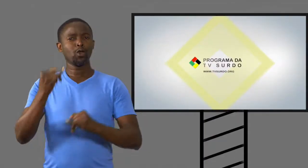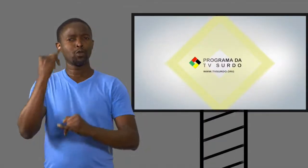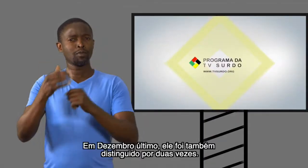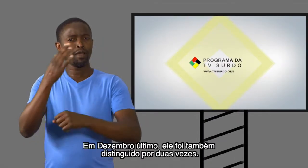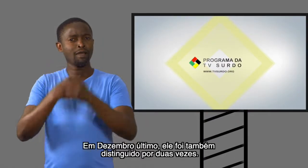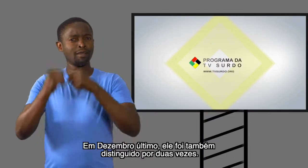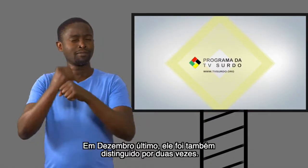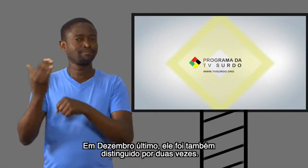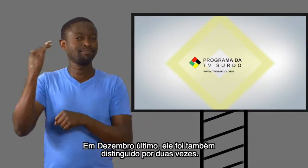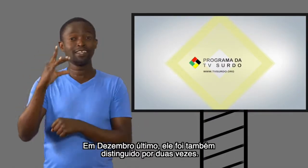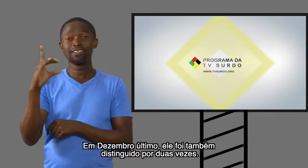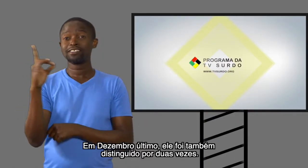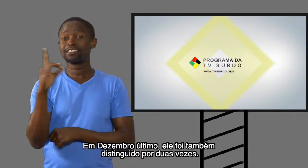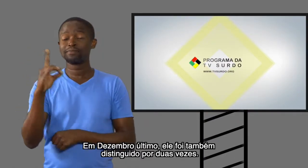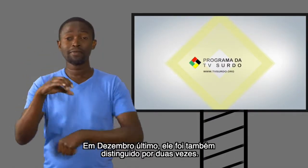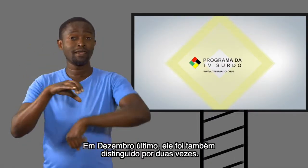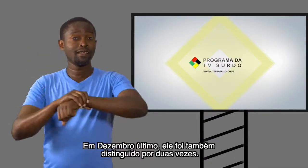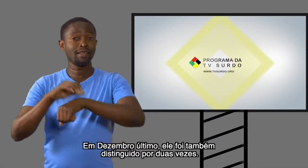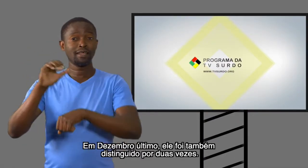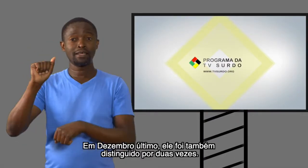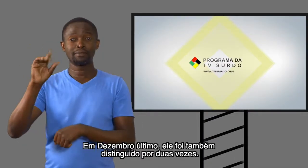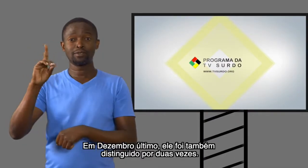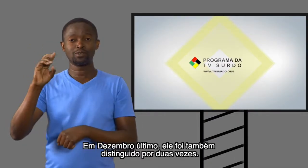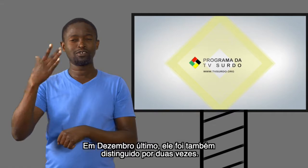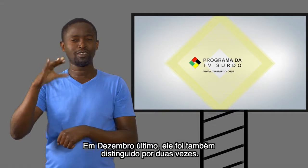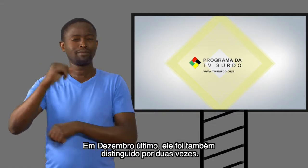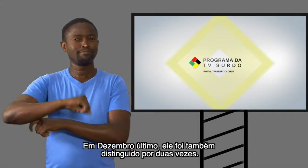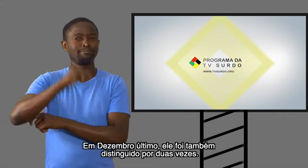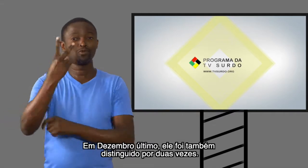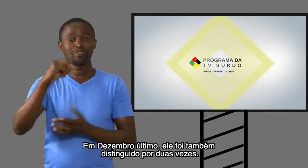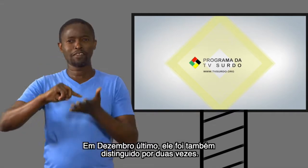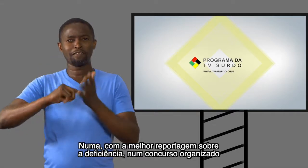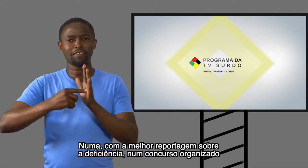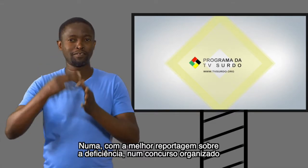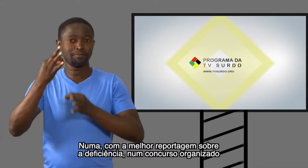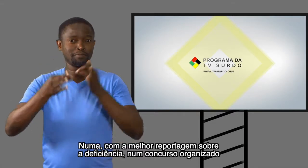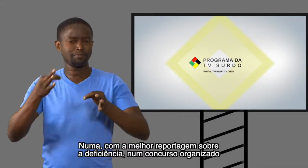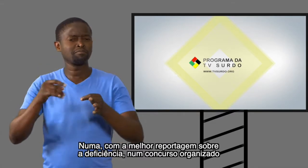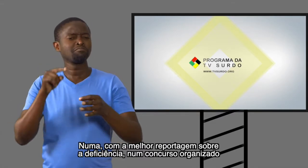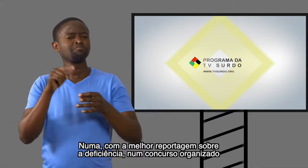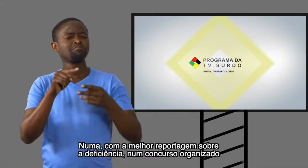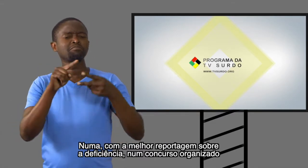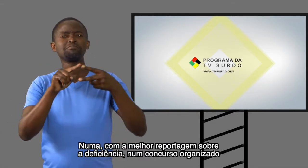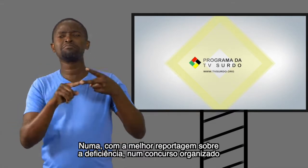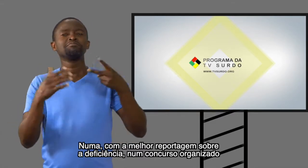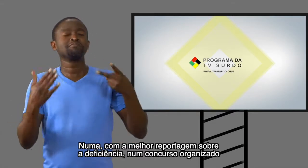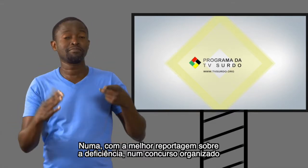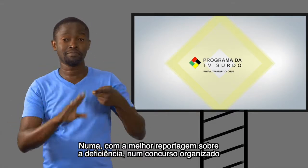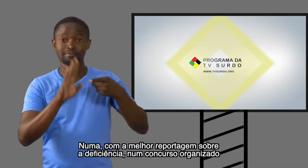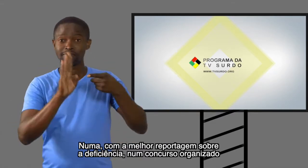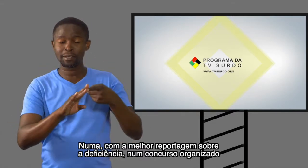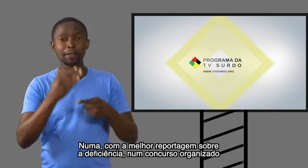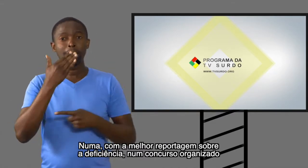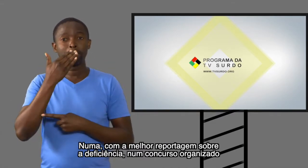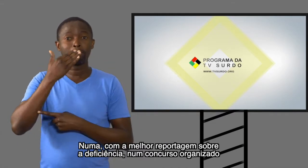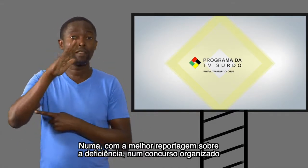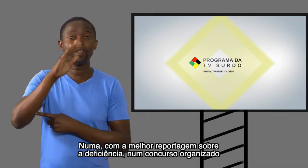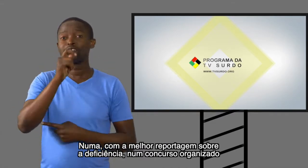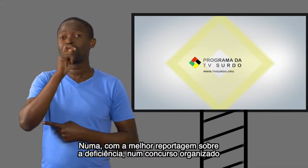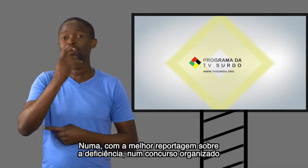em dezembro último e foi também distinguido por duas vezes numa com a melhor reportagem